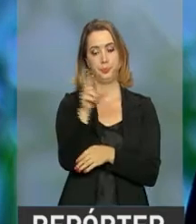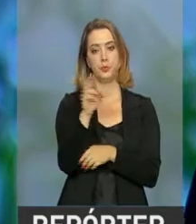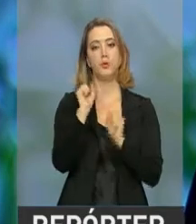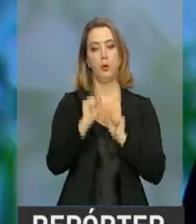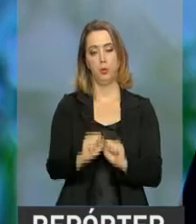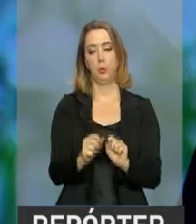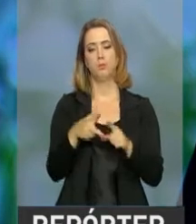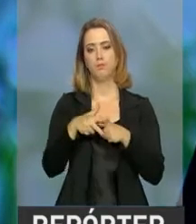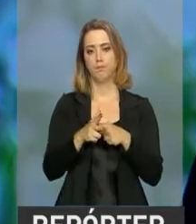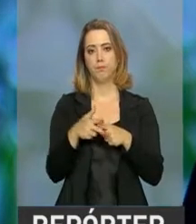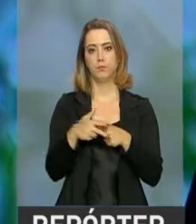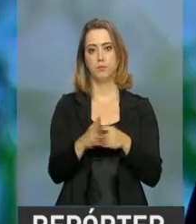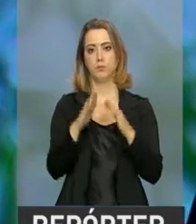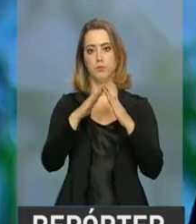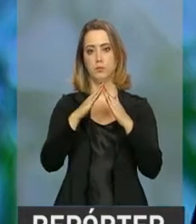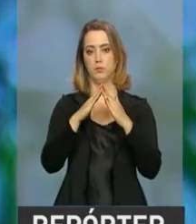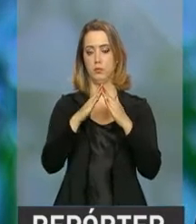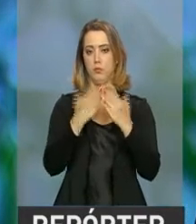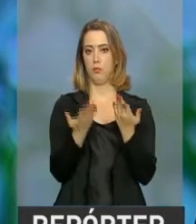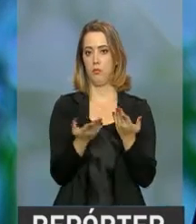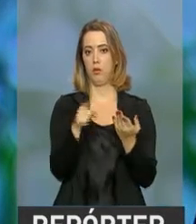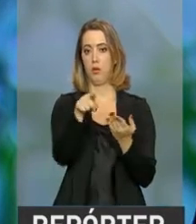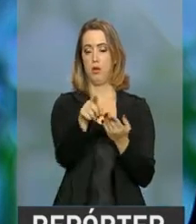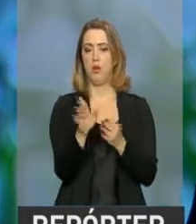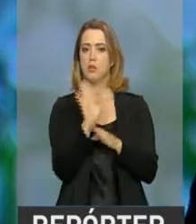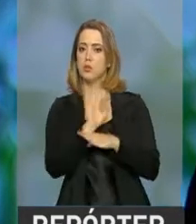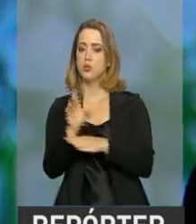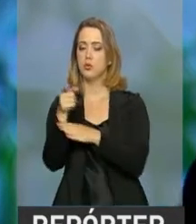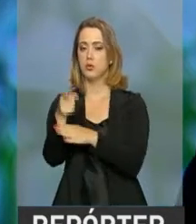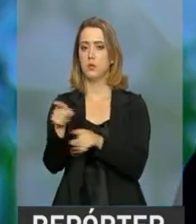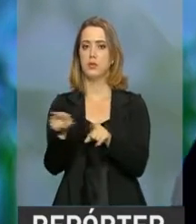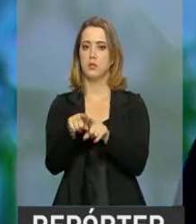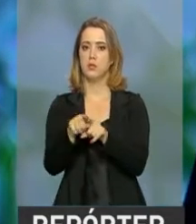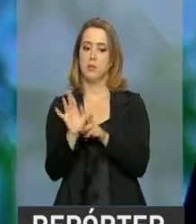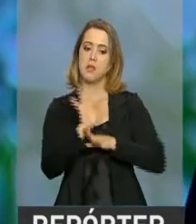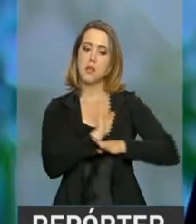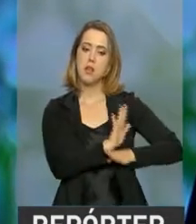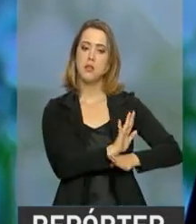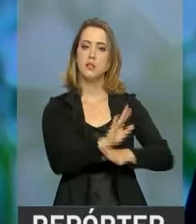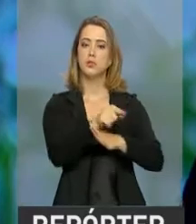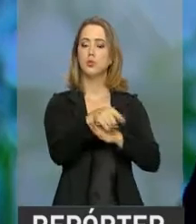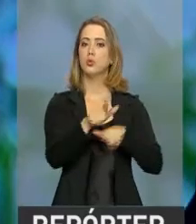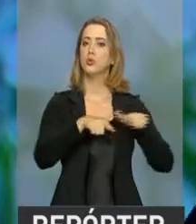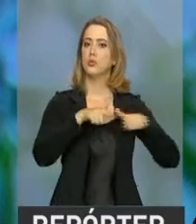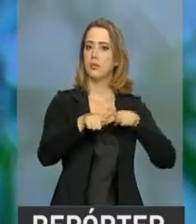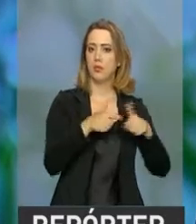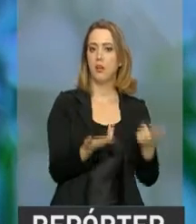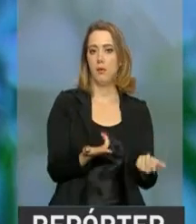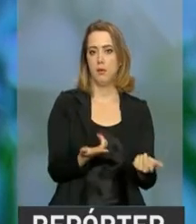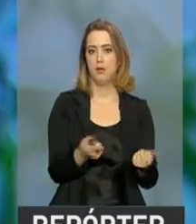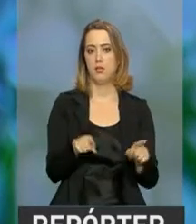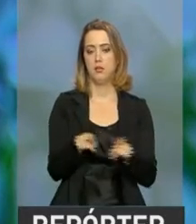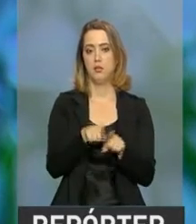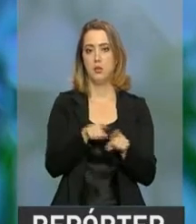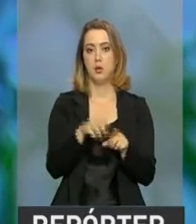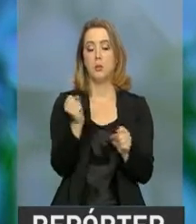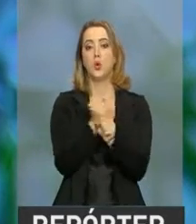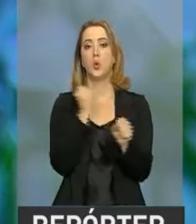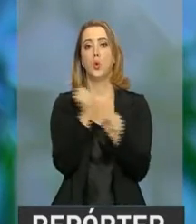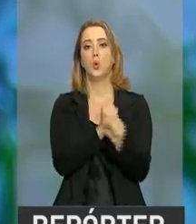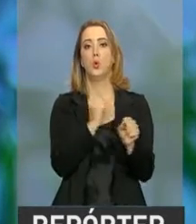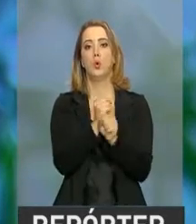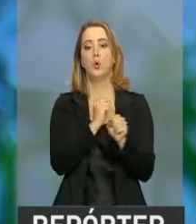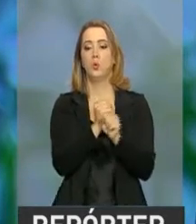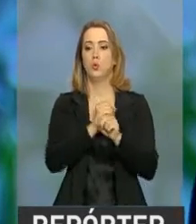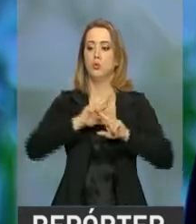sua casa isto de um ato ajuda você mas ajuda também a idéia do emprego porque isso significa construção civil